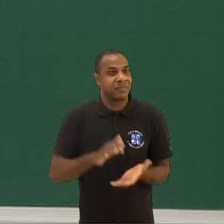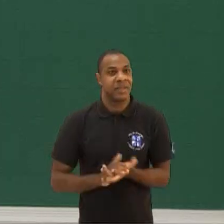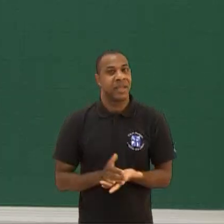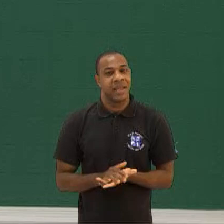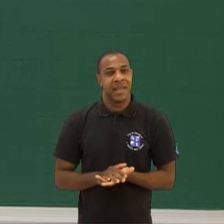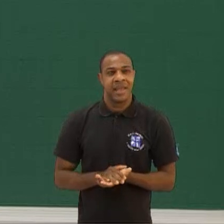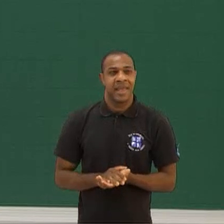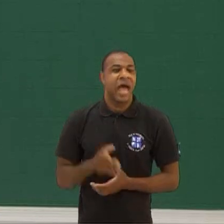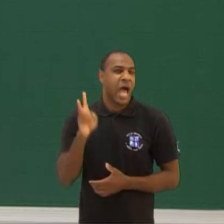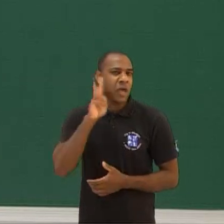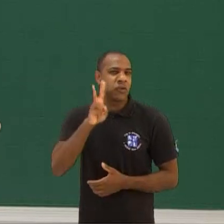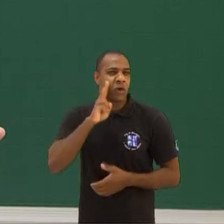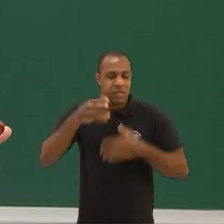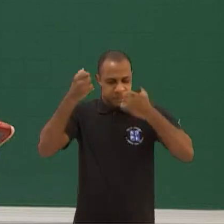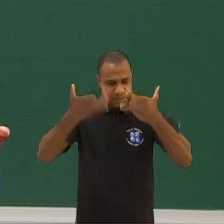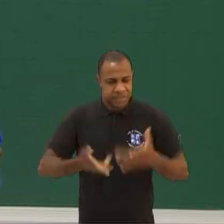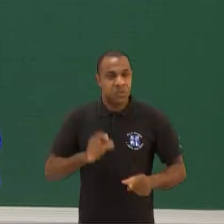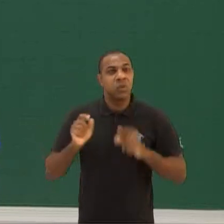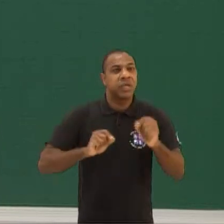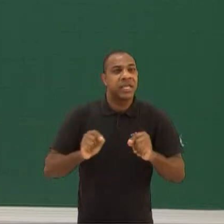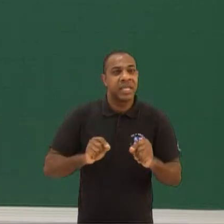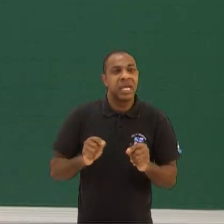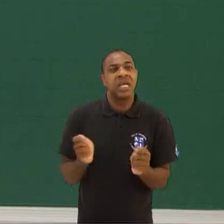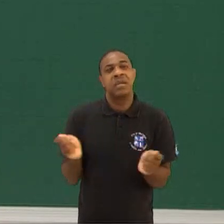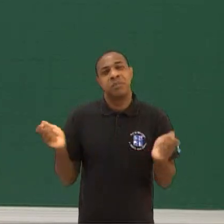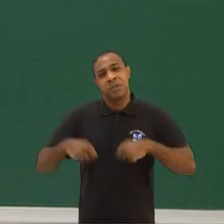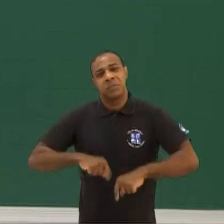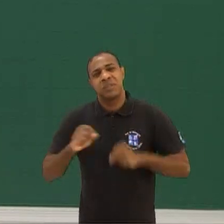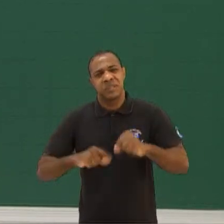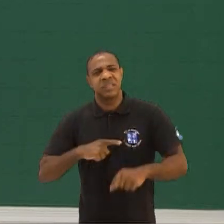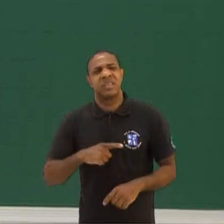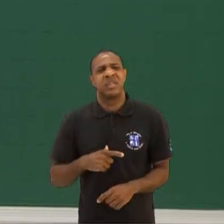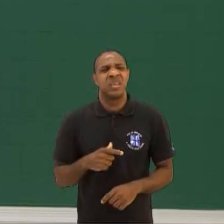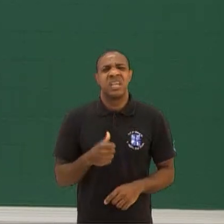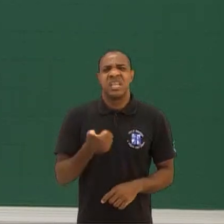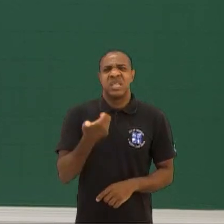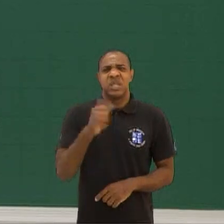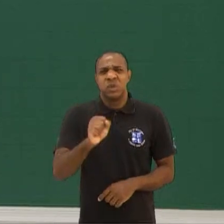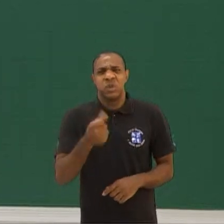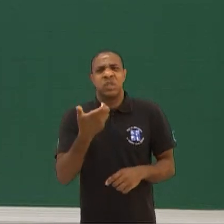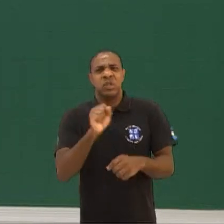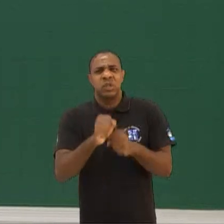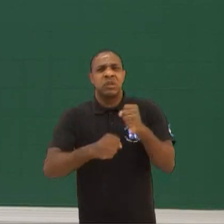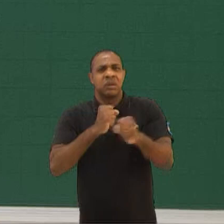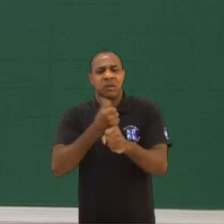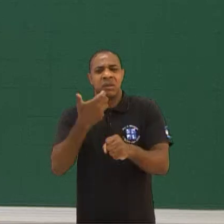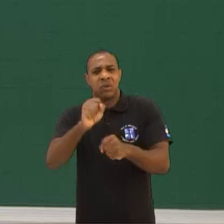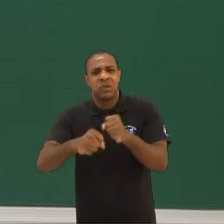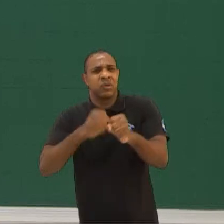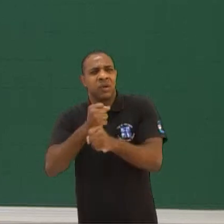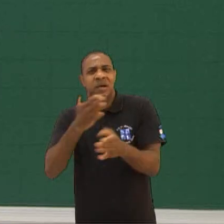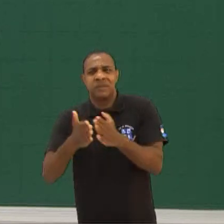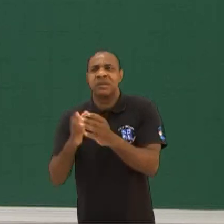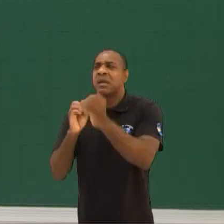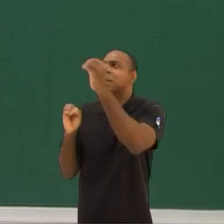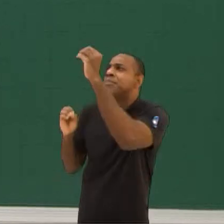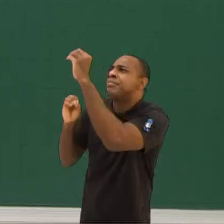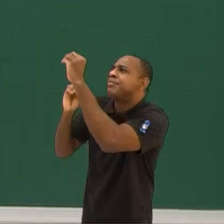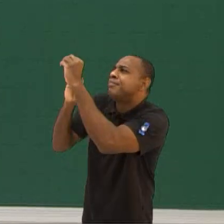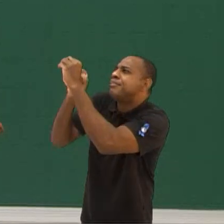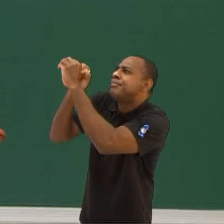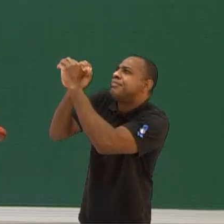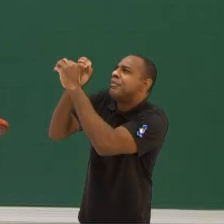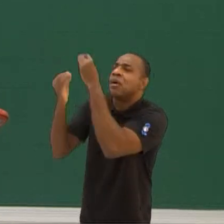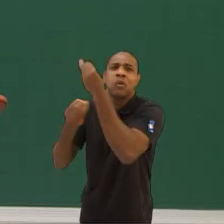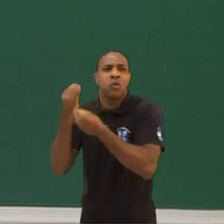conta que ele possivelmente encontrou um ciclo de 18 anos entre cada eclipse e fez essa previsão, tá?